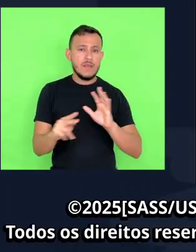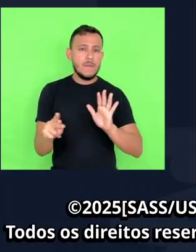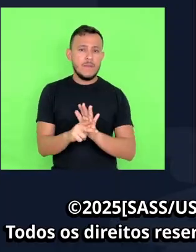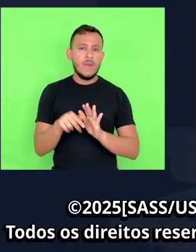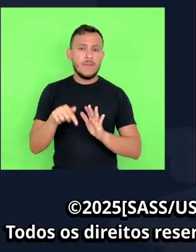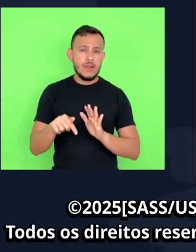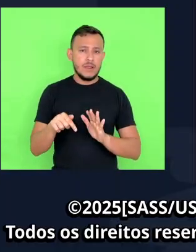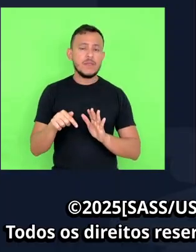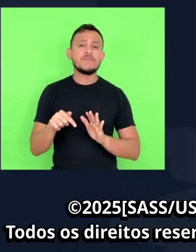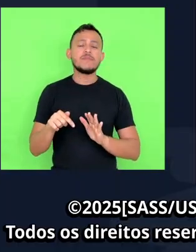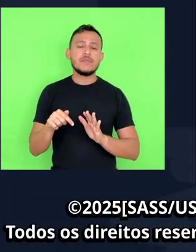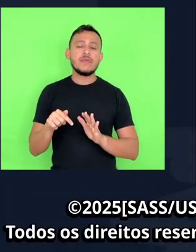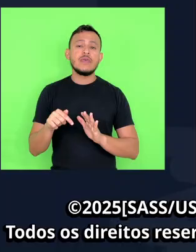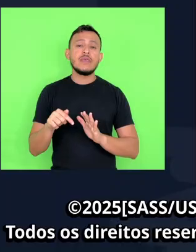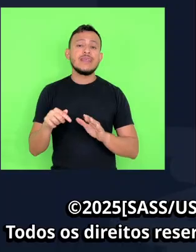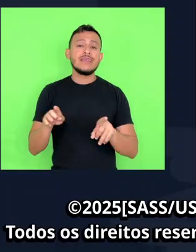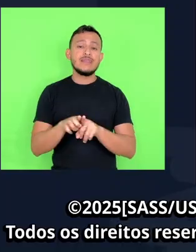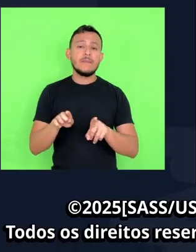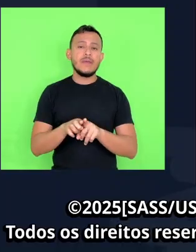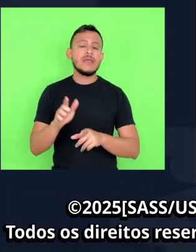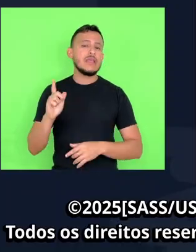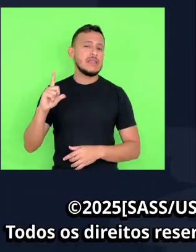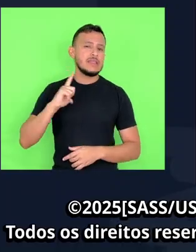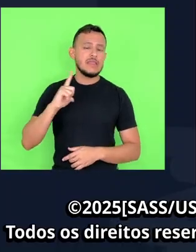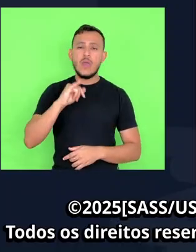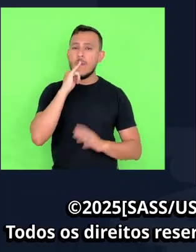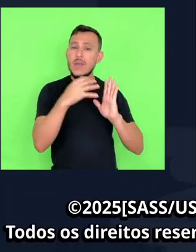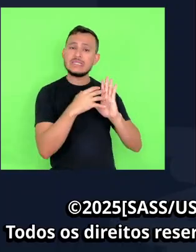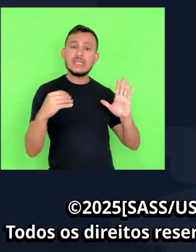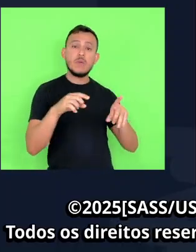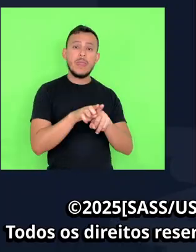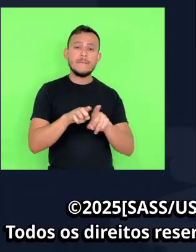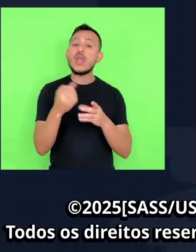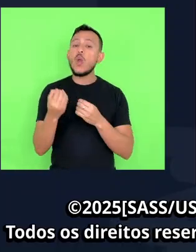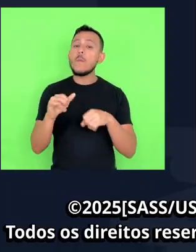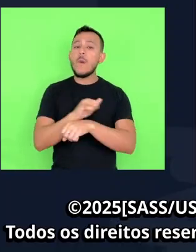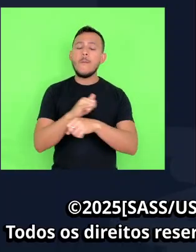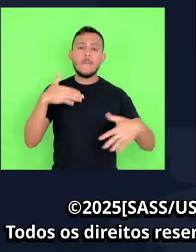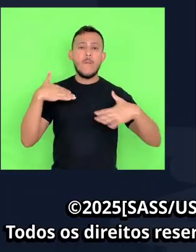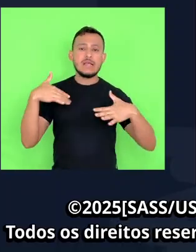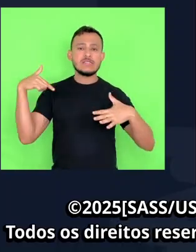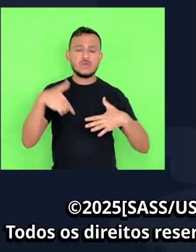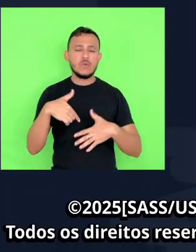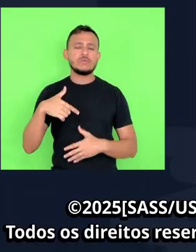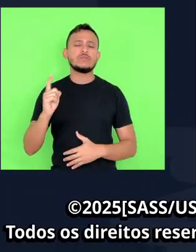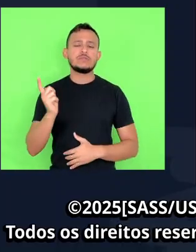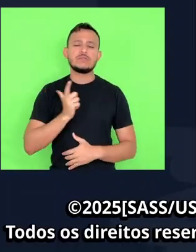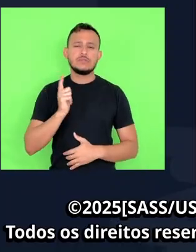do ozônio estratosférico, e aqui é um bom exemplo de como ações